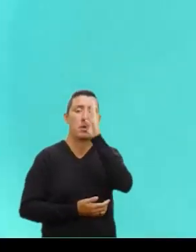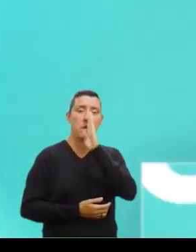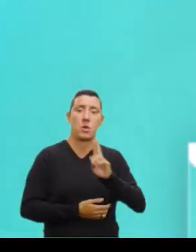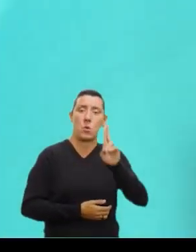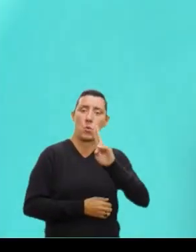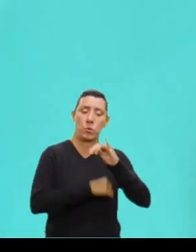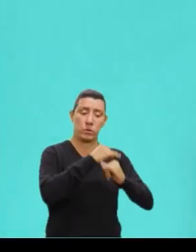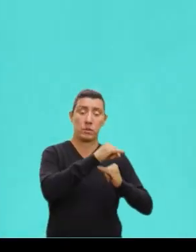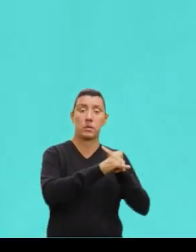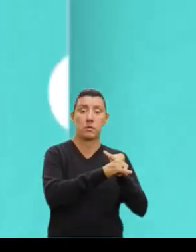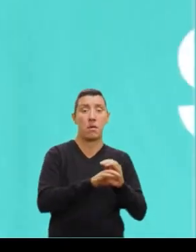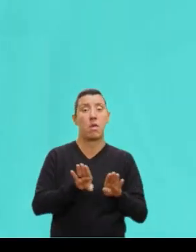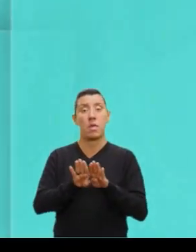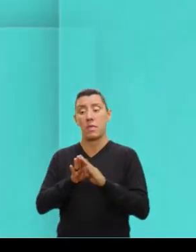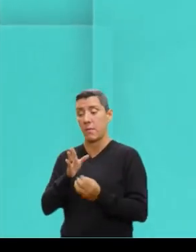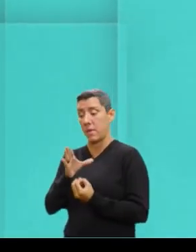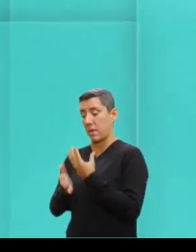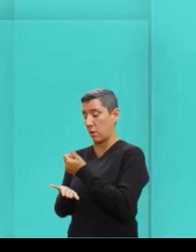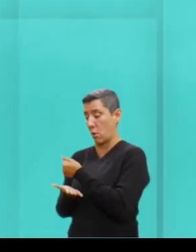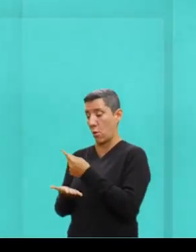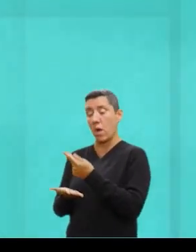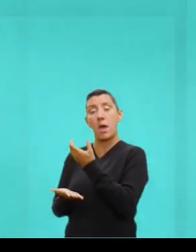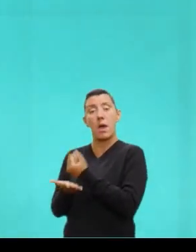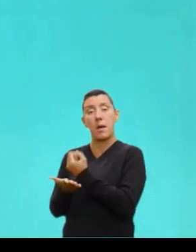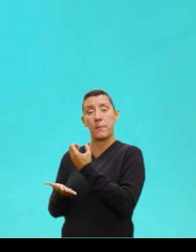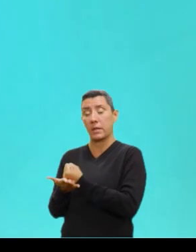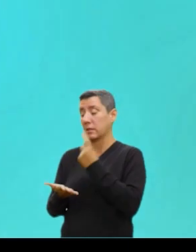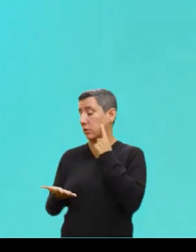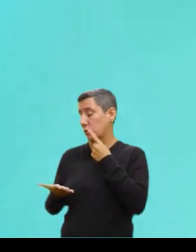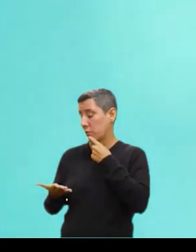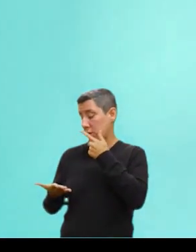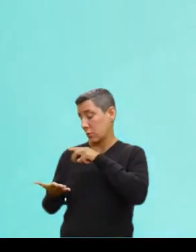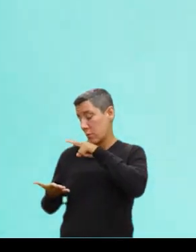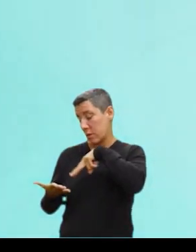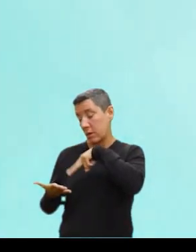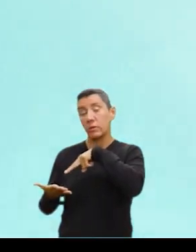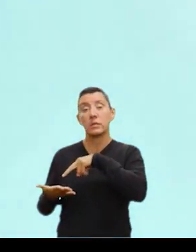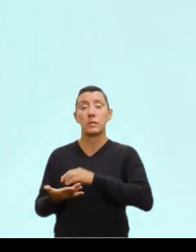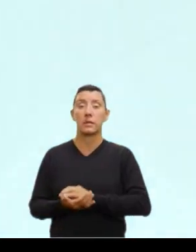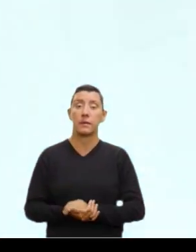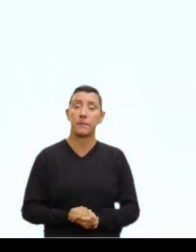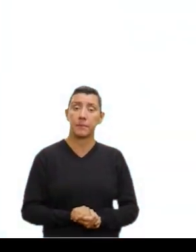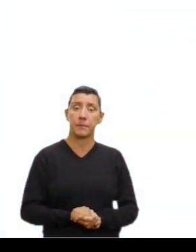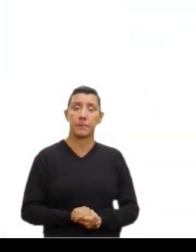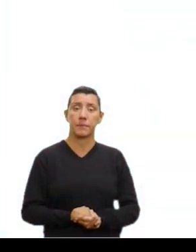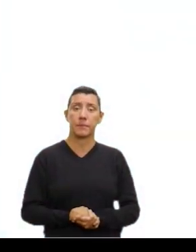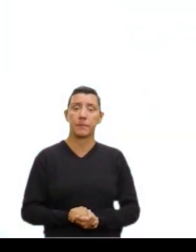Criamos o StorySign, um aplicativo que ajuda crianças surdas a ler.